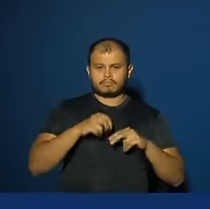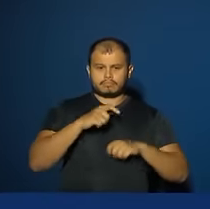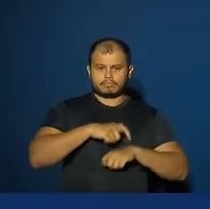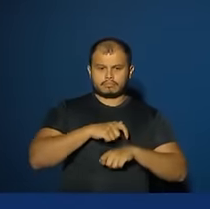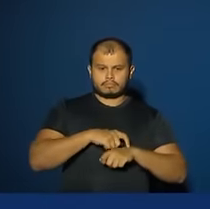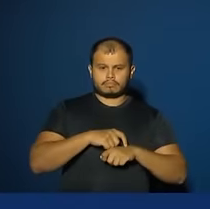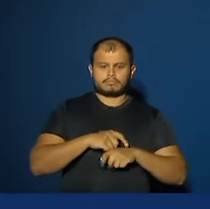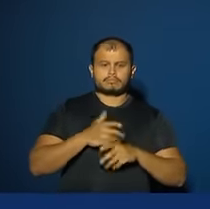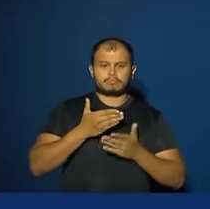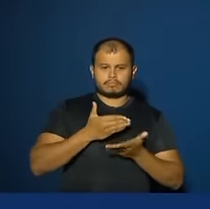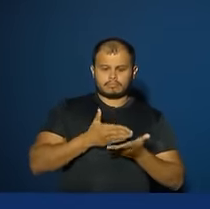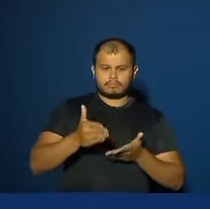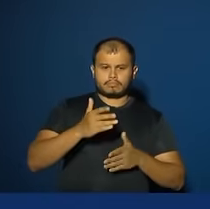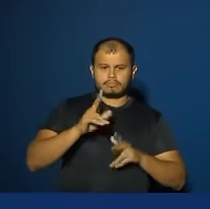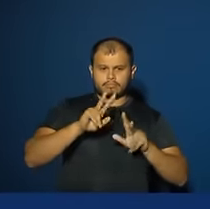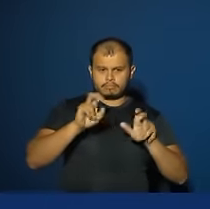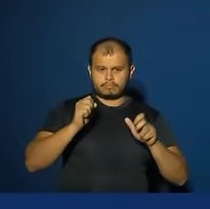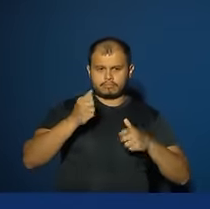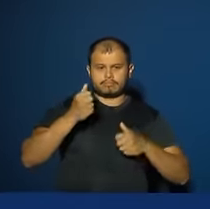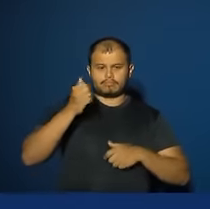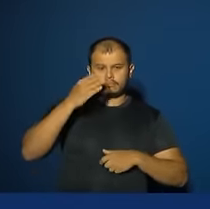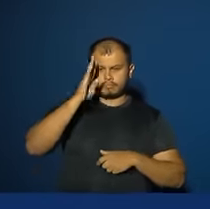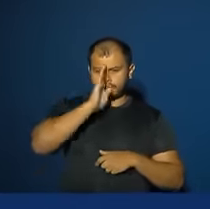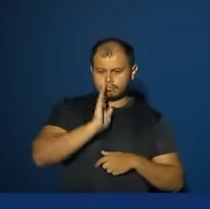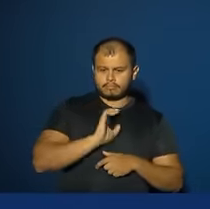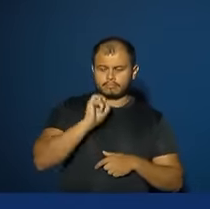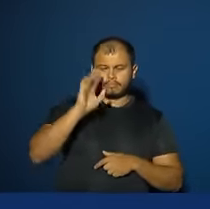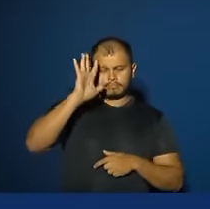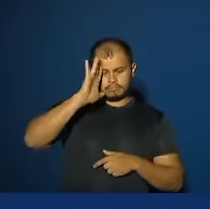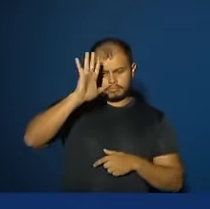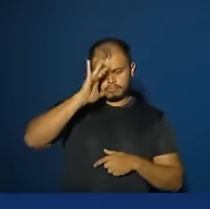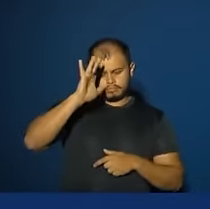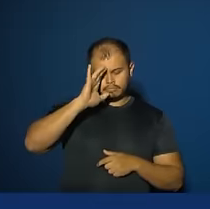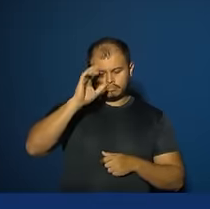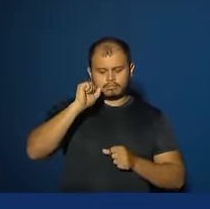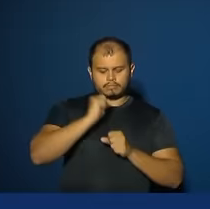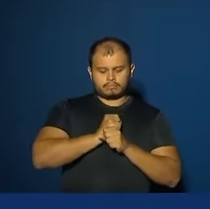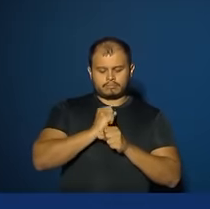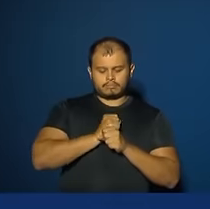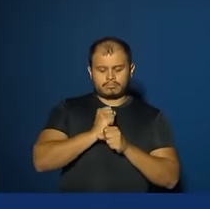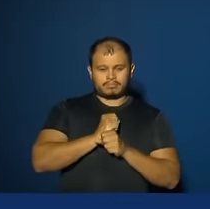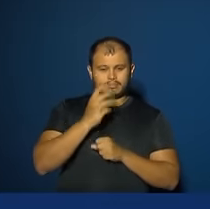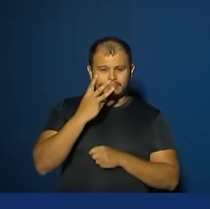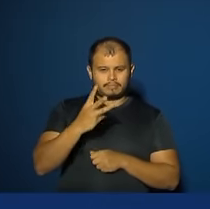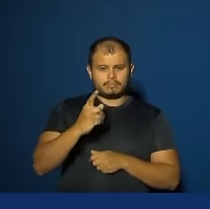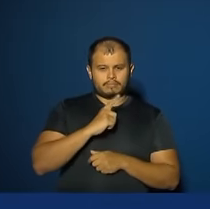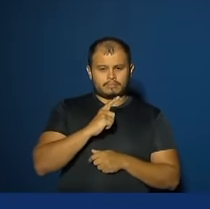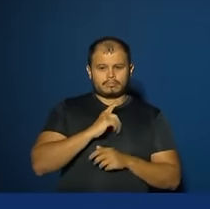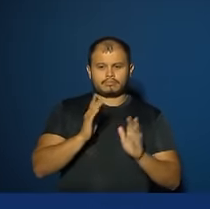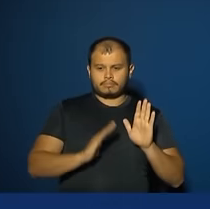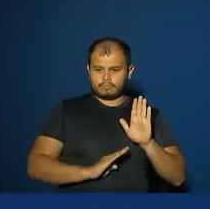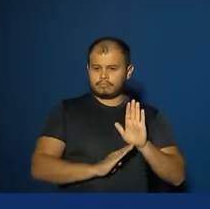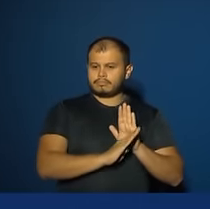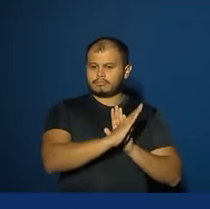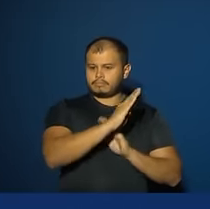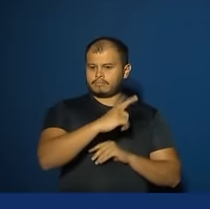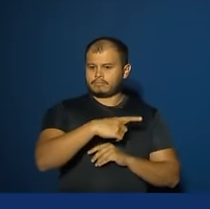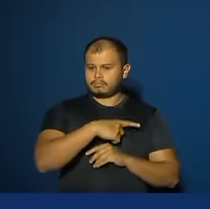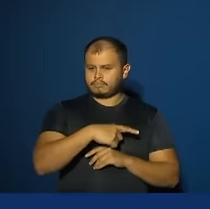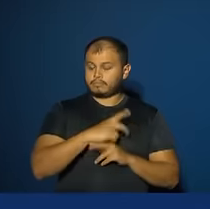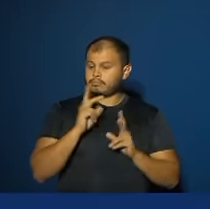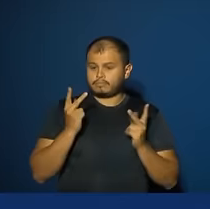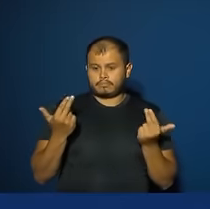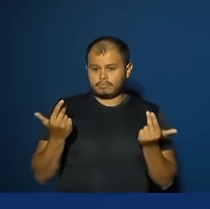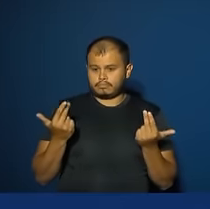do Brasil. Né? Se a gente olhar nos últimos 3 anos, a gente vem com um crescimento surpreendendo para cima. E aí a mesma